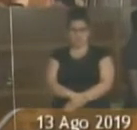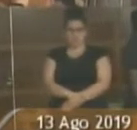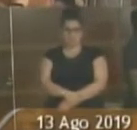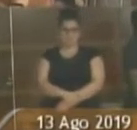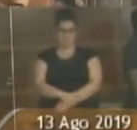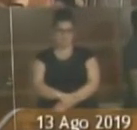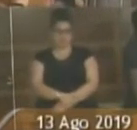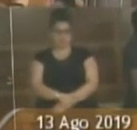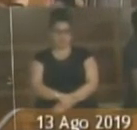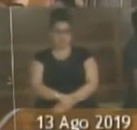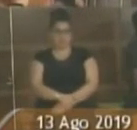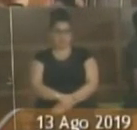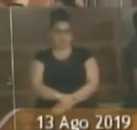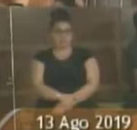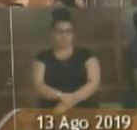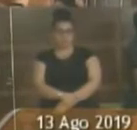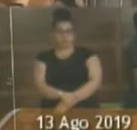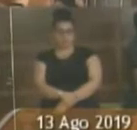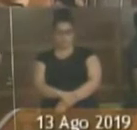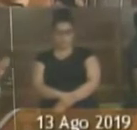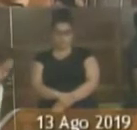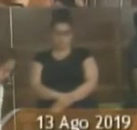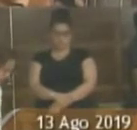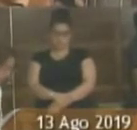Não, isso aí é só... Então, mas aí é só... Você...